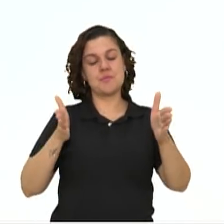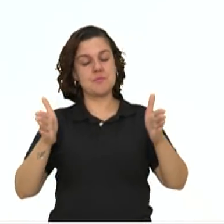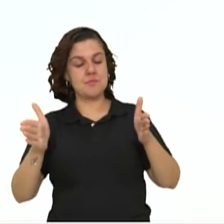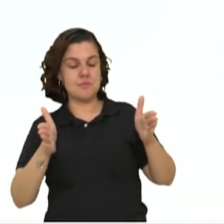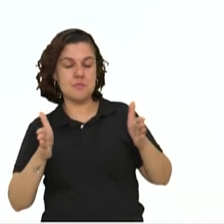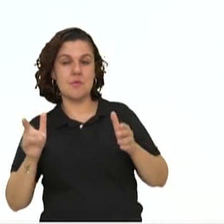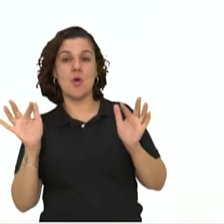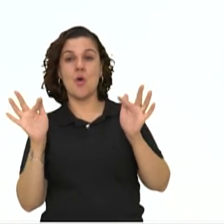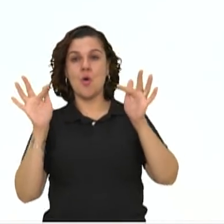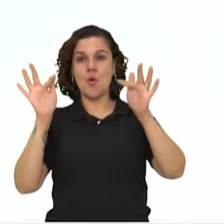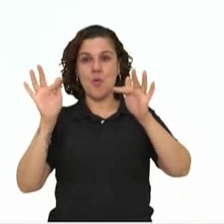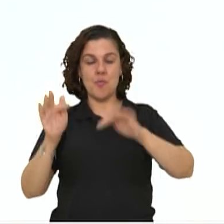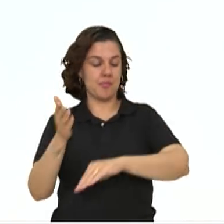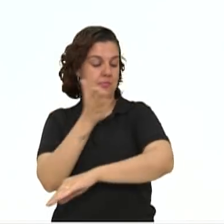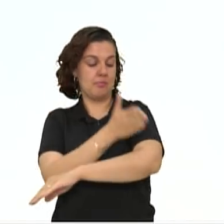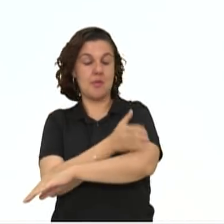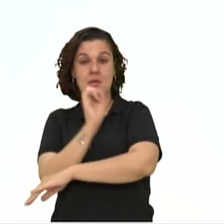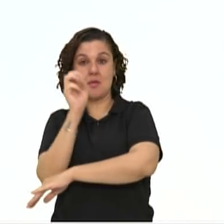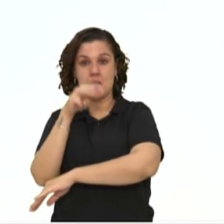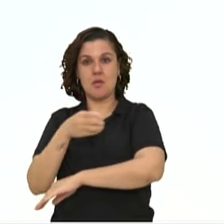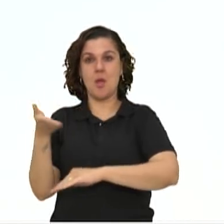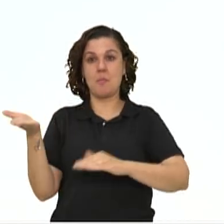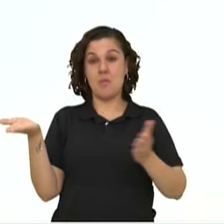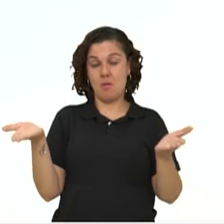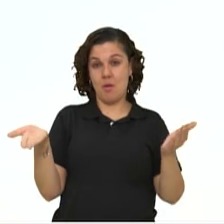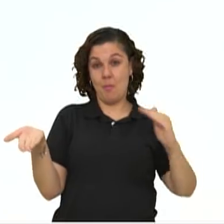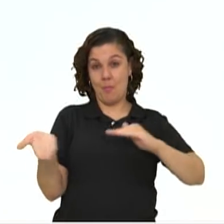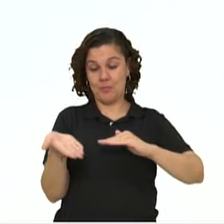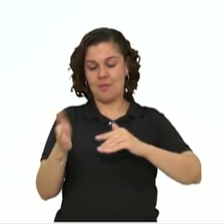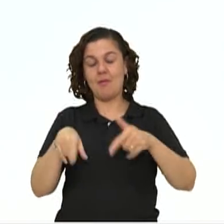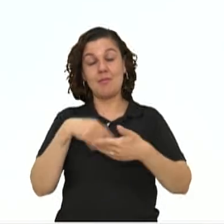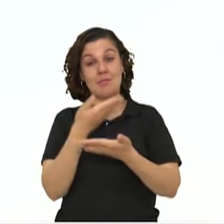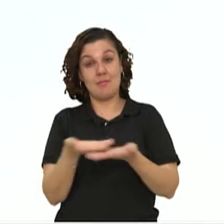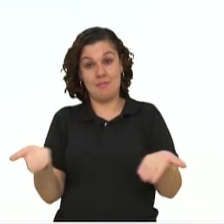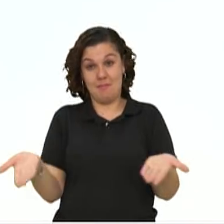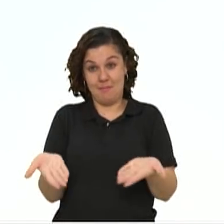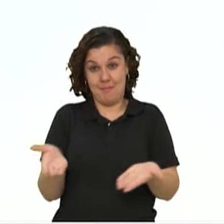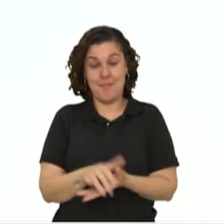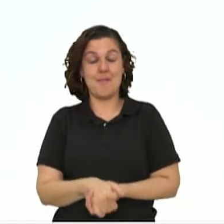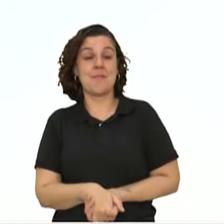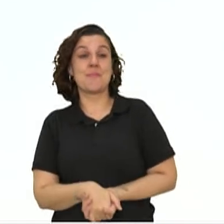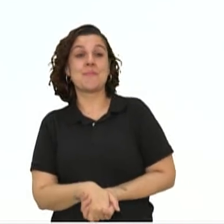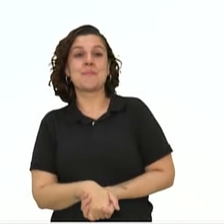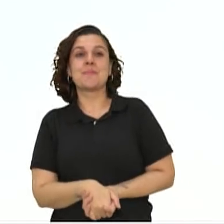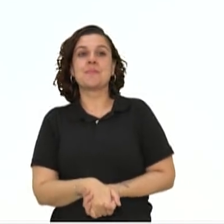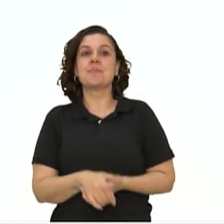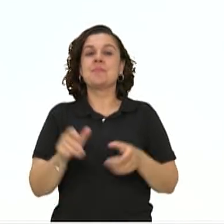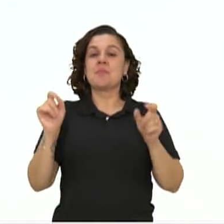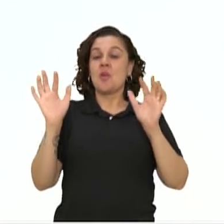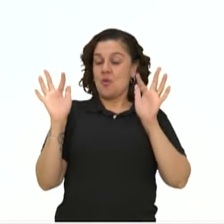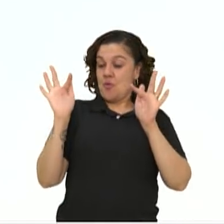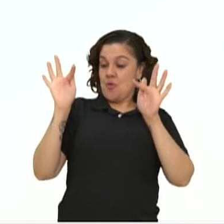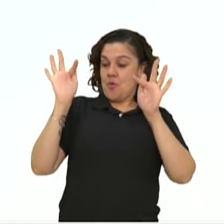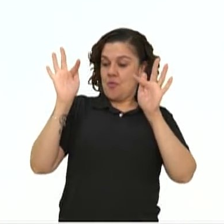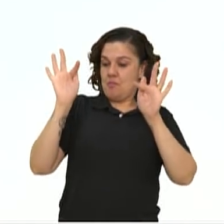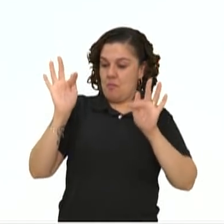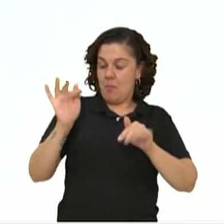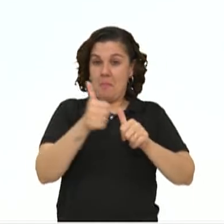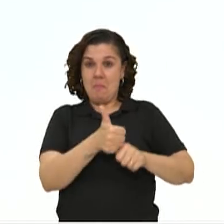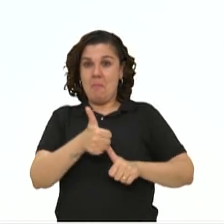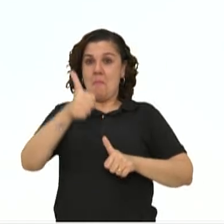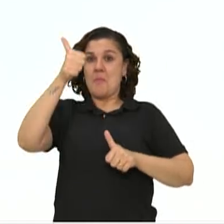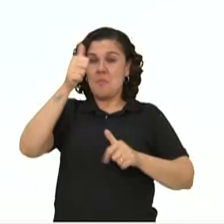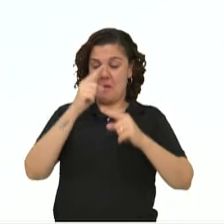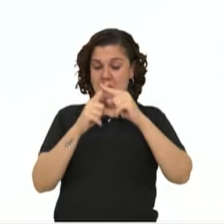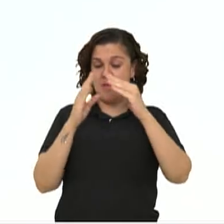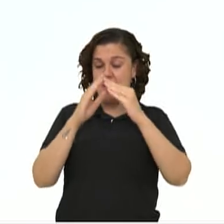espaço no fim da Idade Média, modernidade e até a Idade Contemporânea. Com a queda da hegemonia católica no